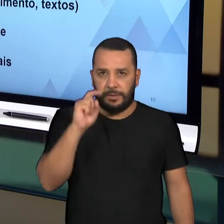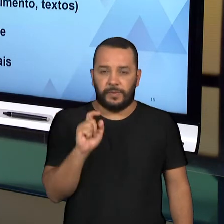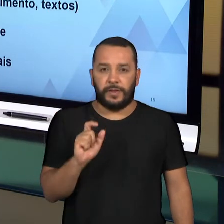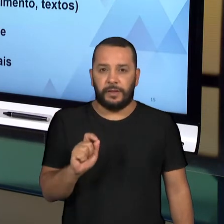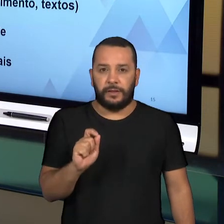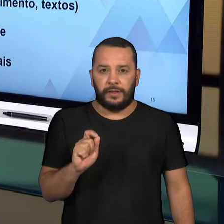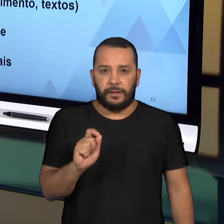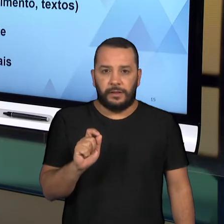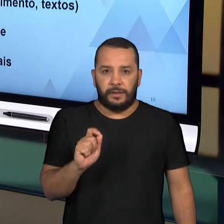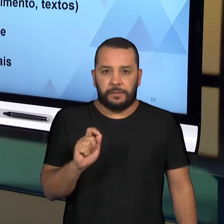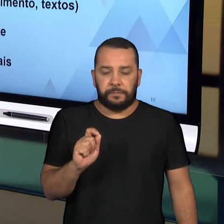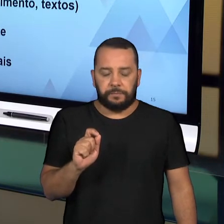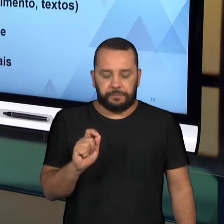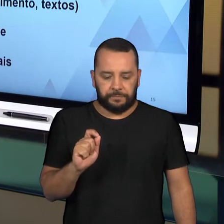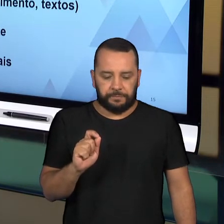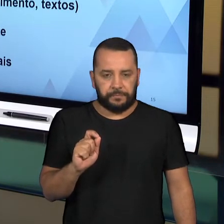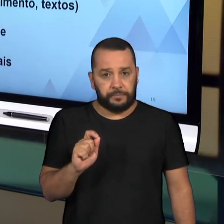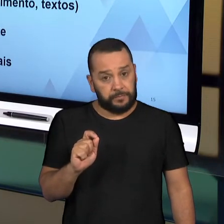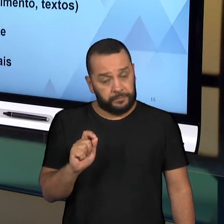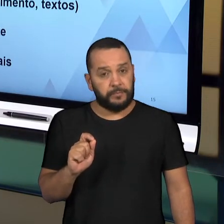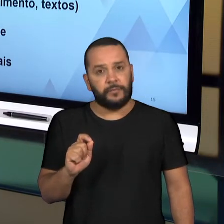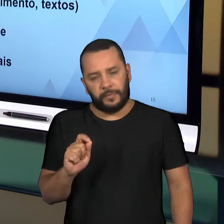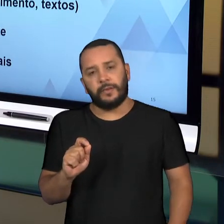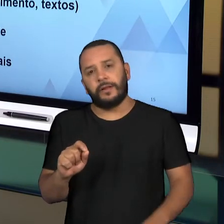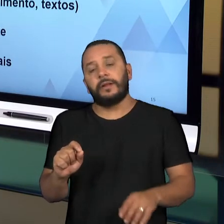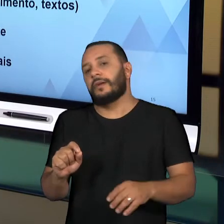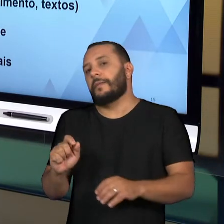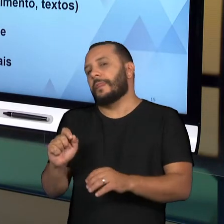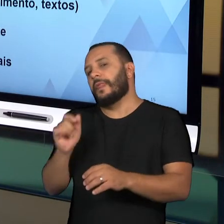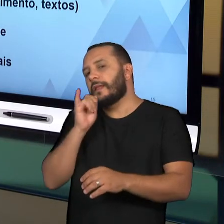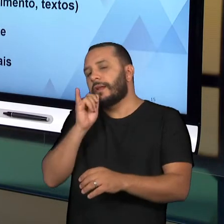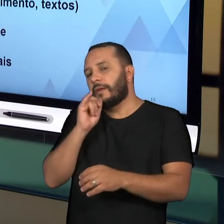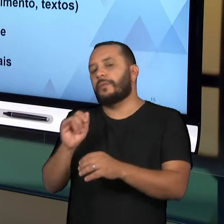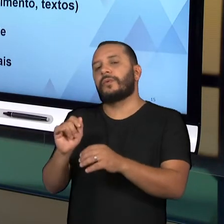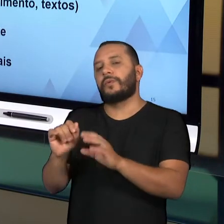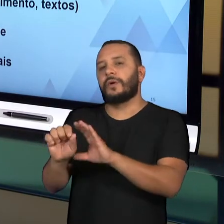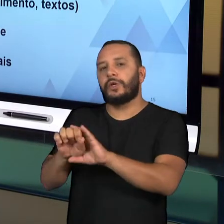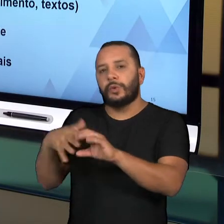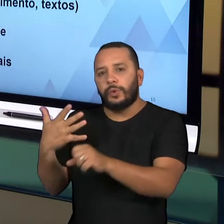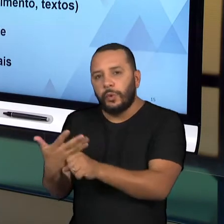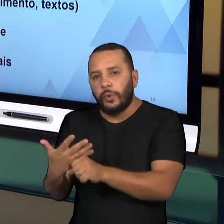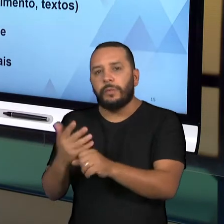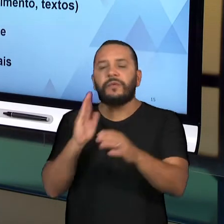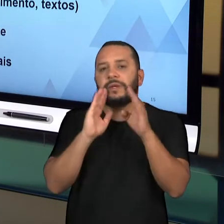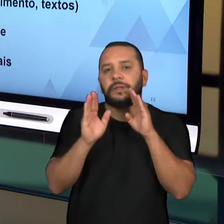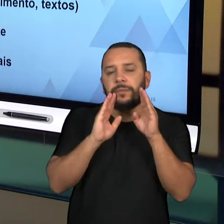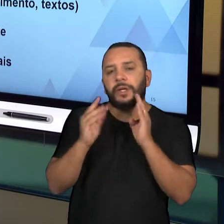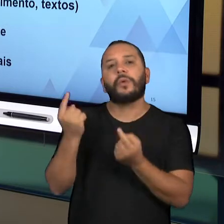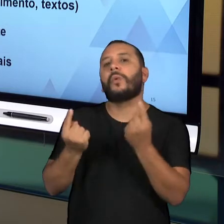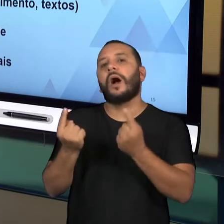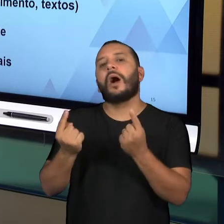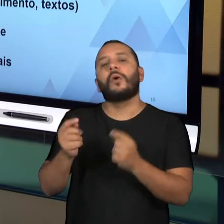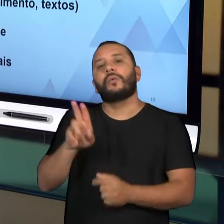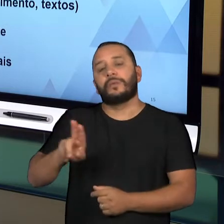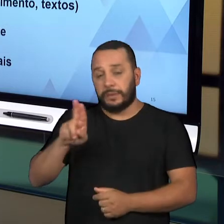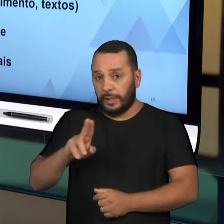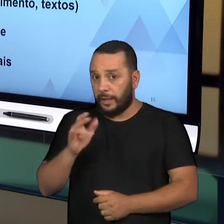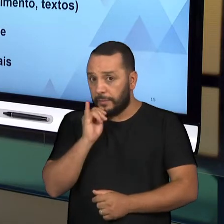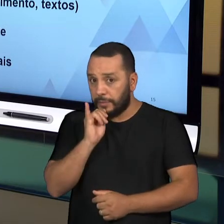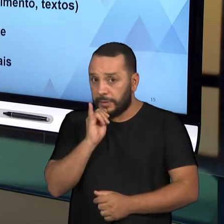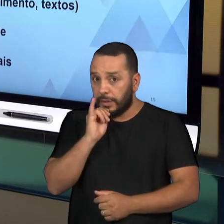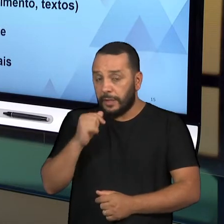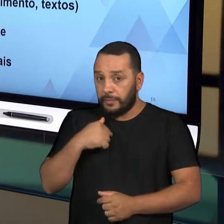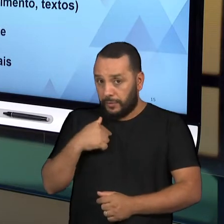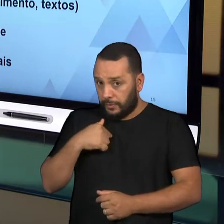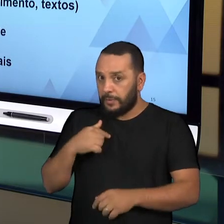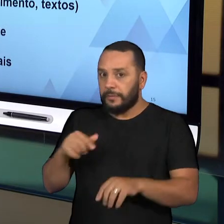da das mídias digitais que serão utilizadas então a imagem que eu selecionei ela é adequada para